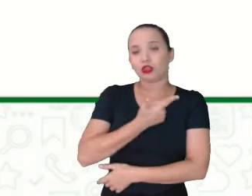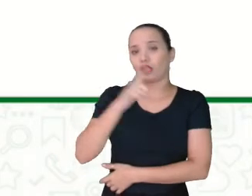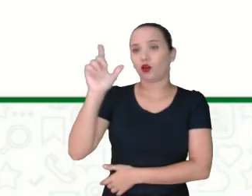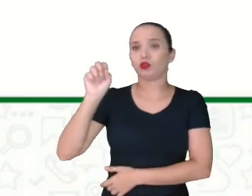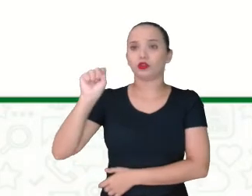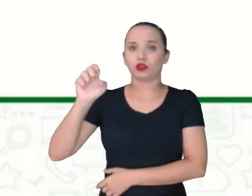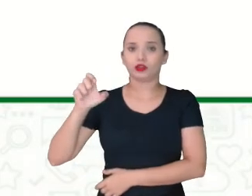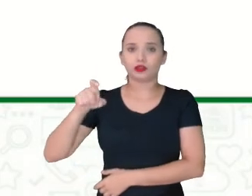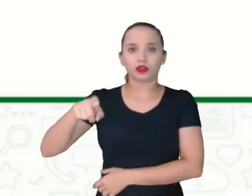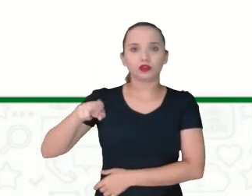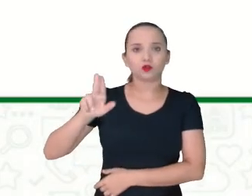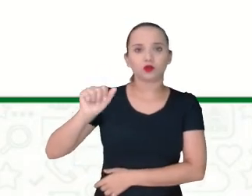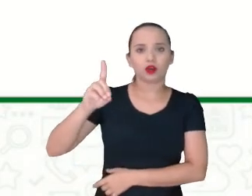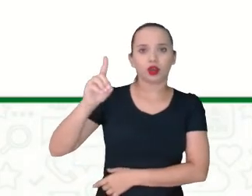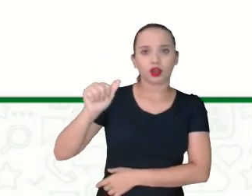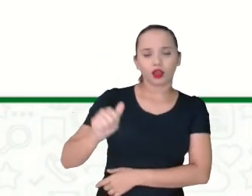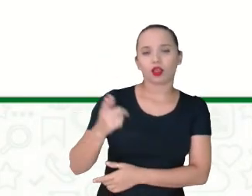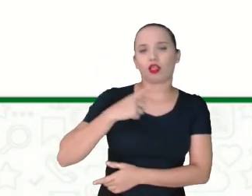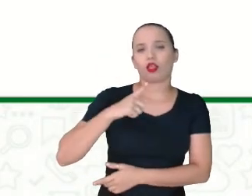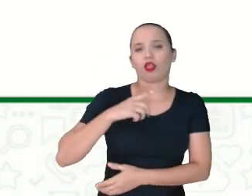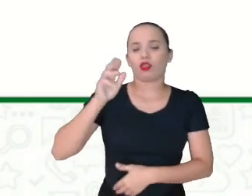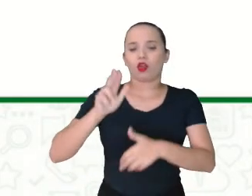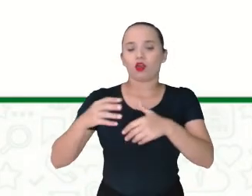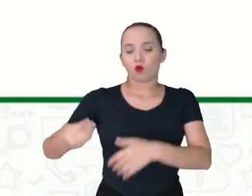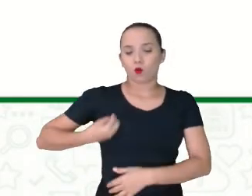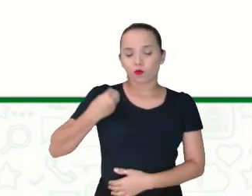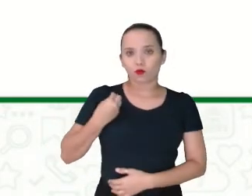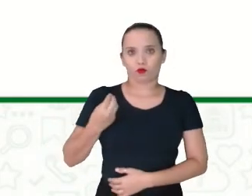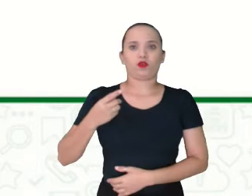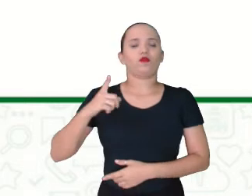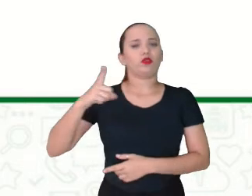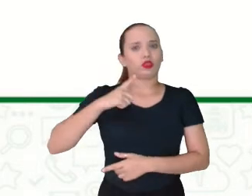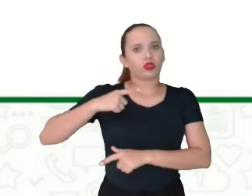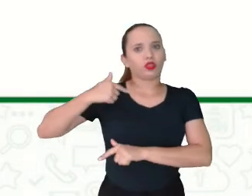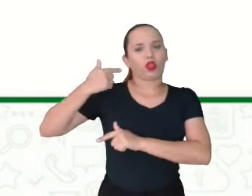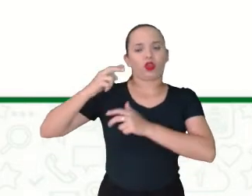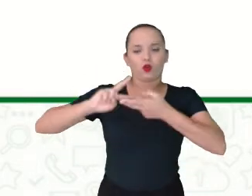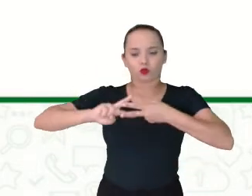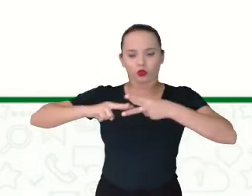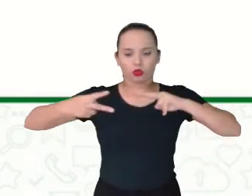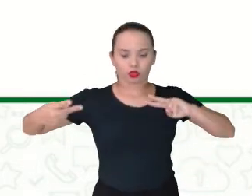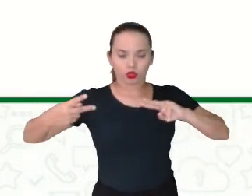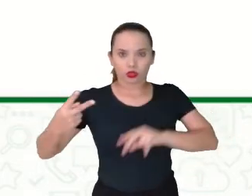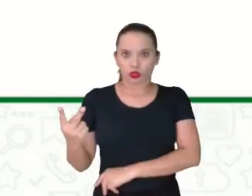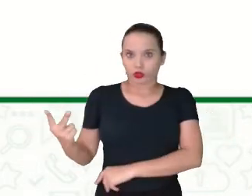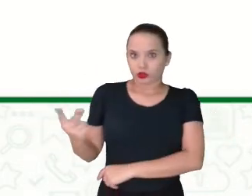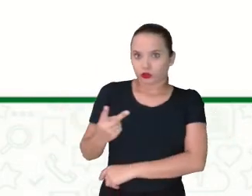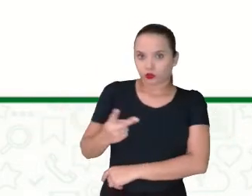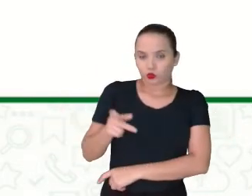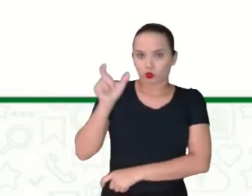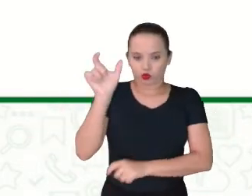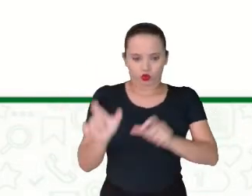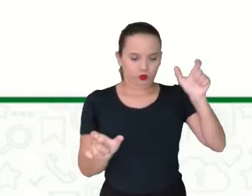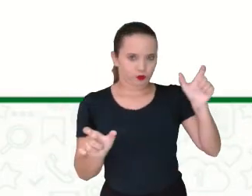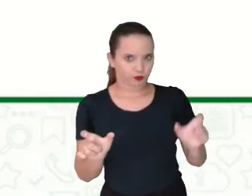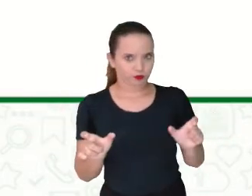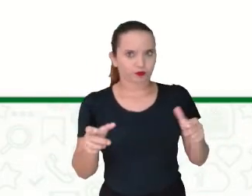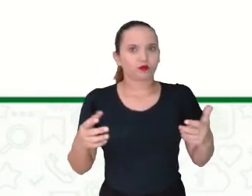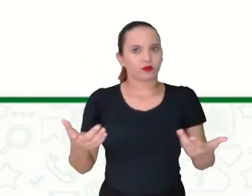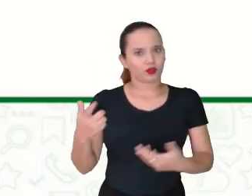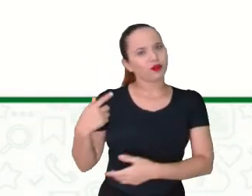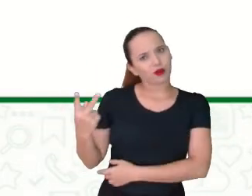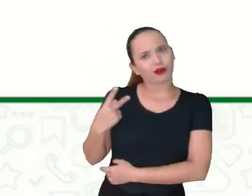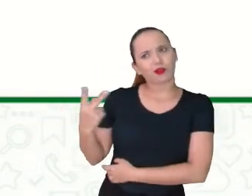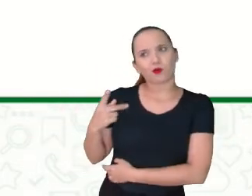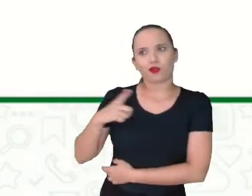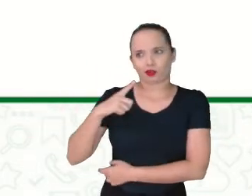ser vivo gerado, há material hereditário de dois genitores. Então, olha aí a gente, né? Tem